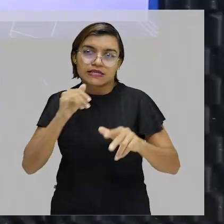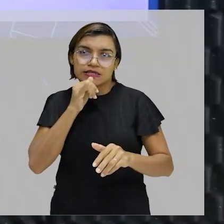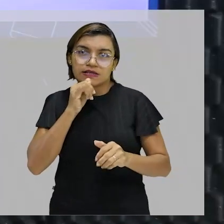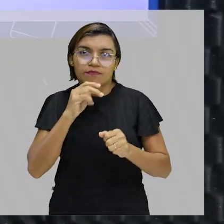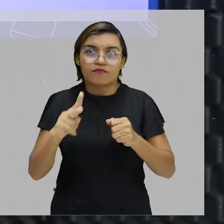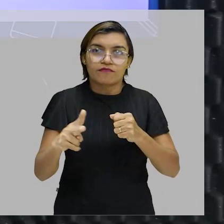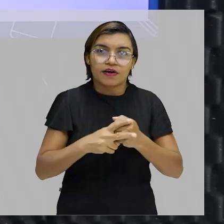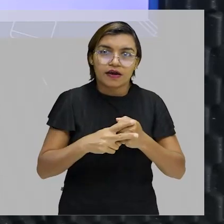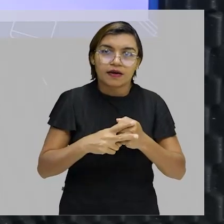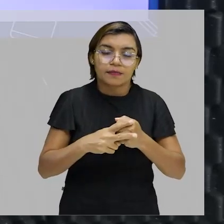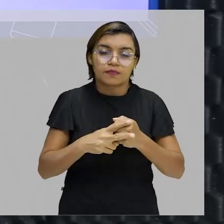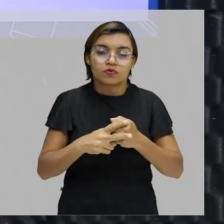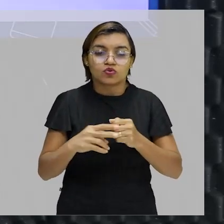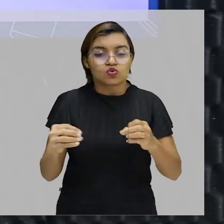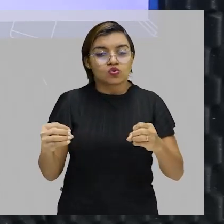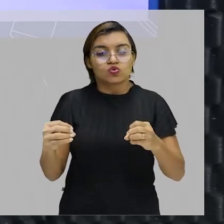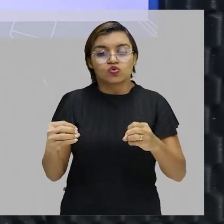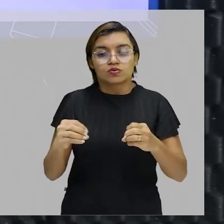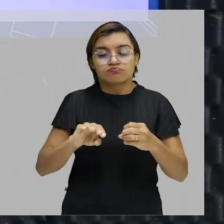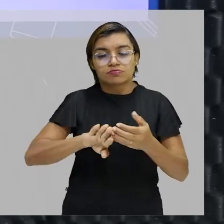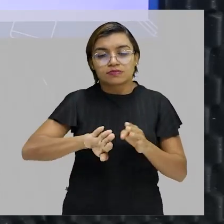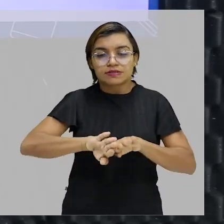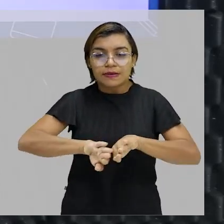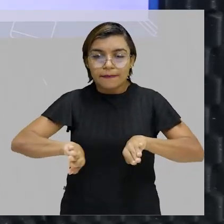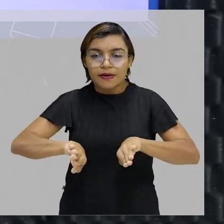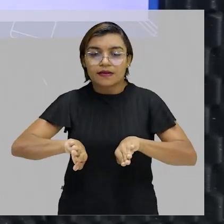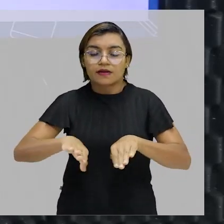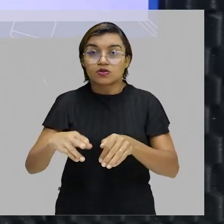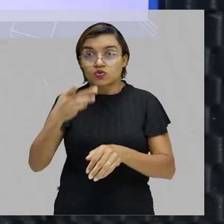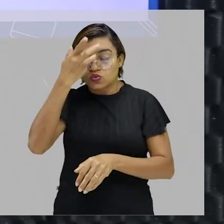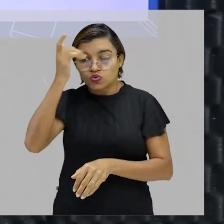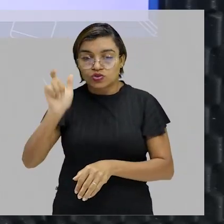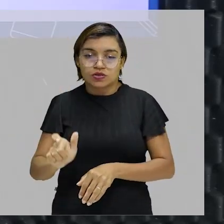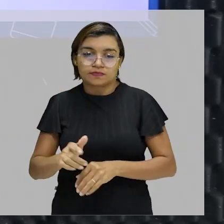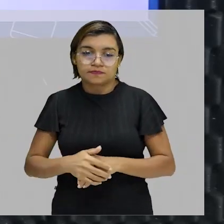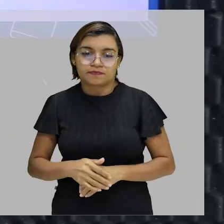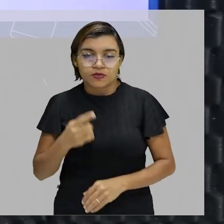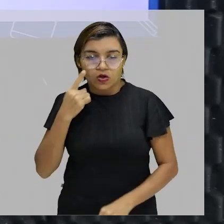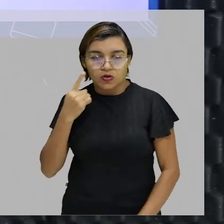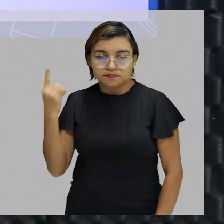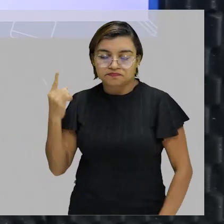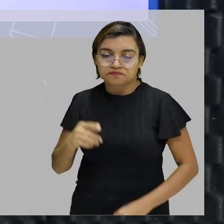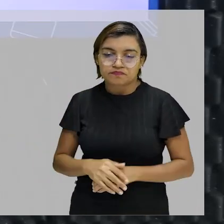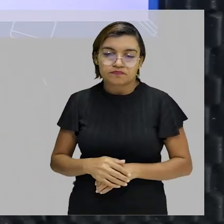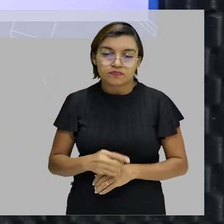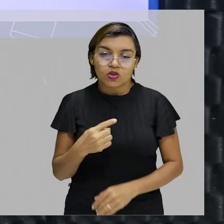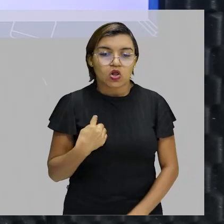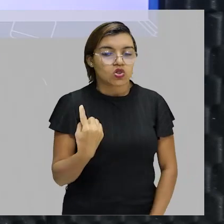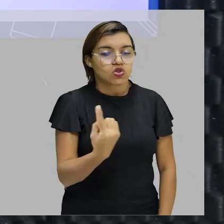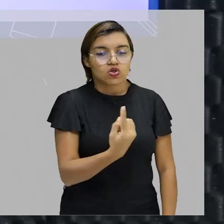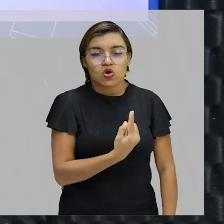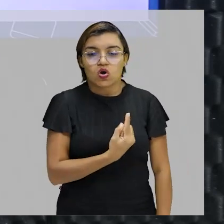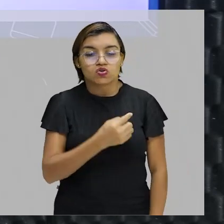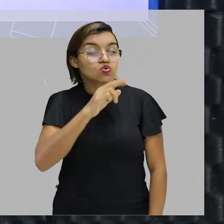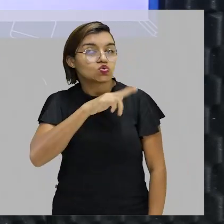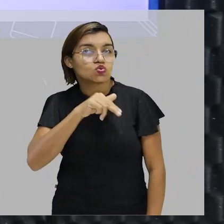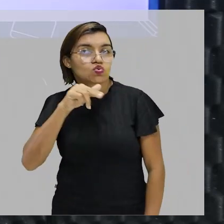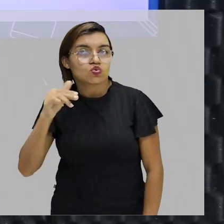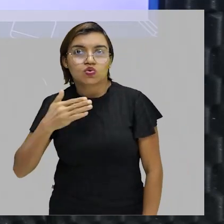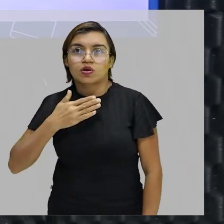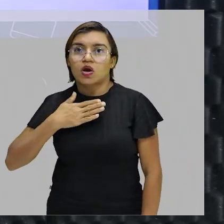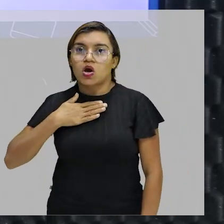esteja juntinho ali do sujeito. Olha só, nós nunca gostamos de você. O nunca, que é